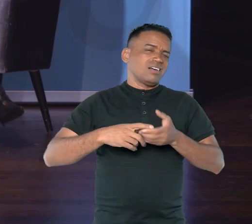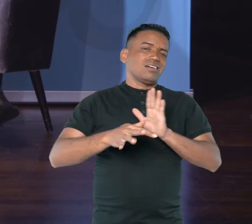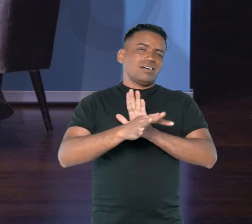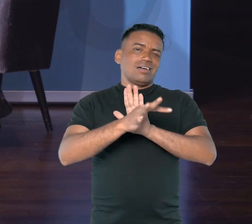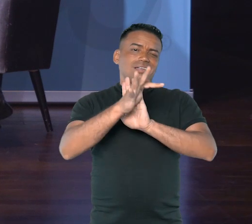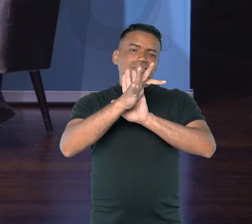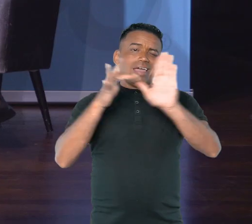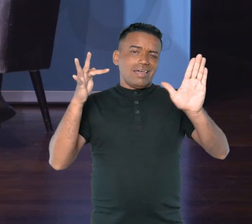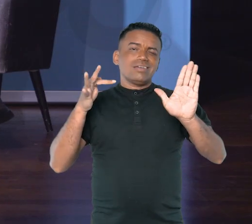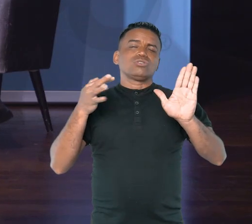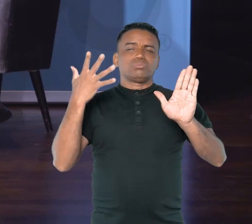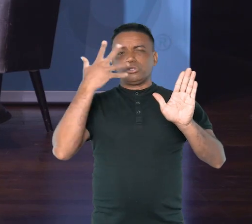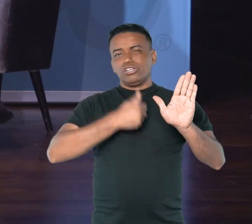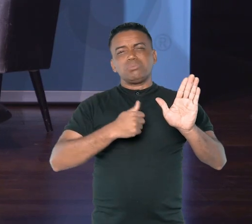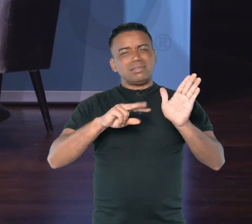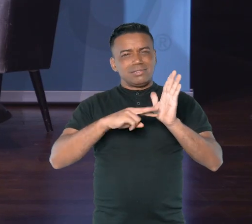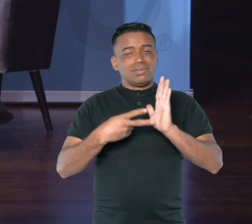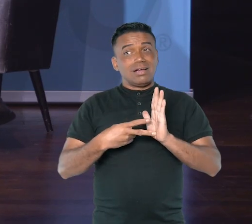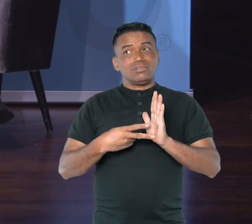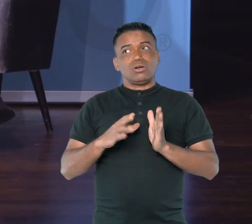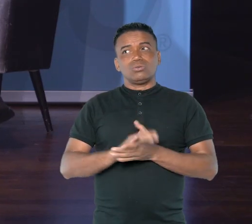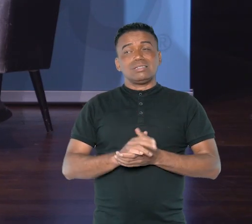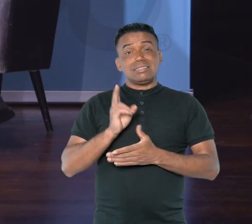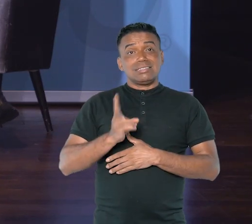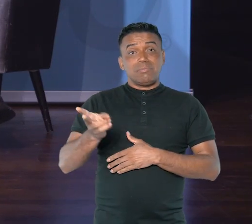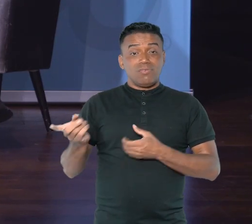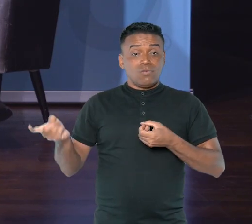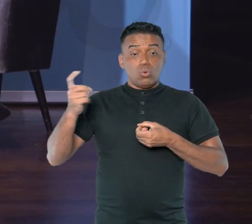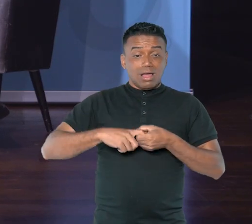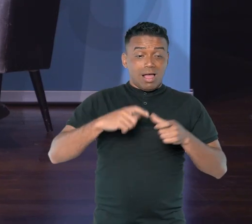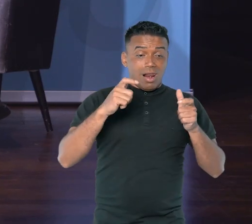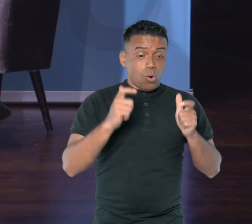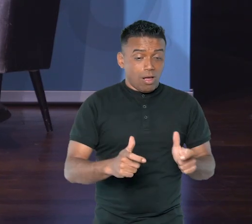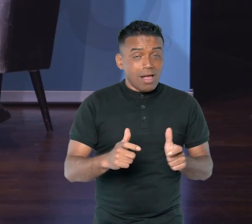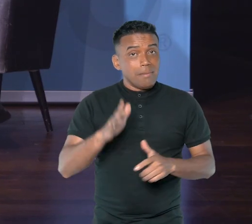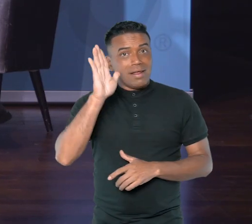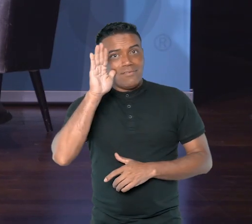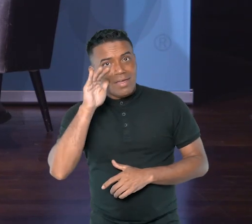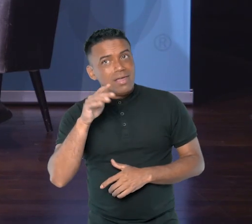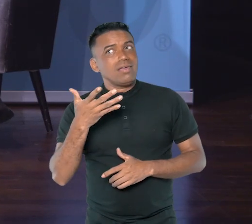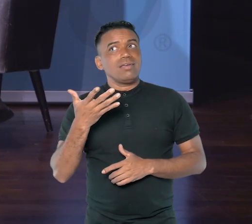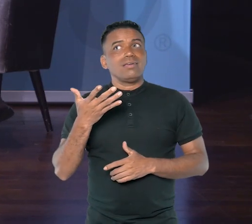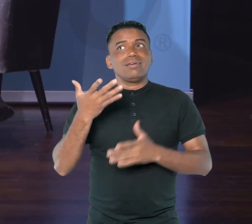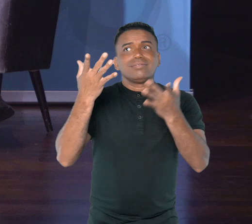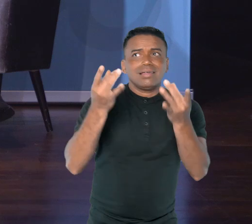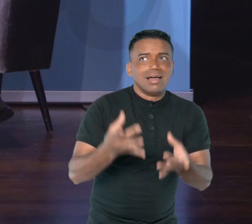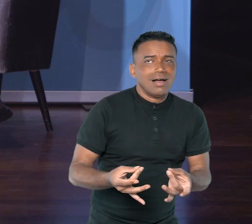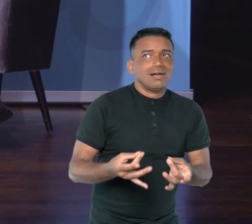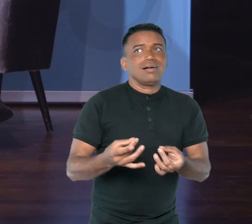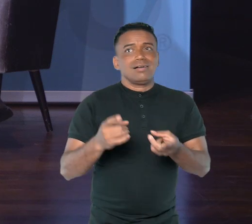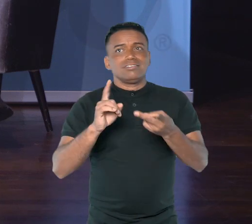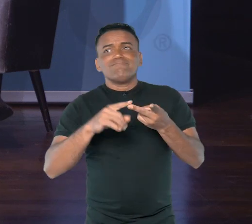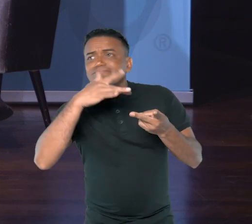assim, o sentido é esse, né? Você sempre vai ter que voltar ali naqueles lugares para ver alguma coisa que você não viu, sentir um cheiro que